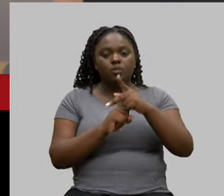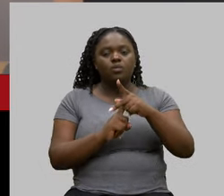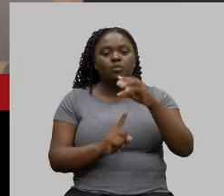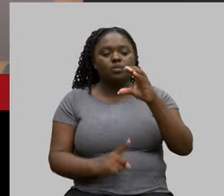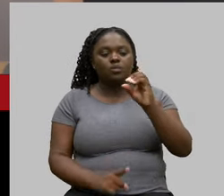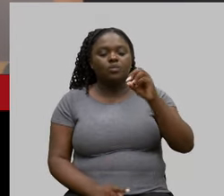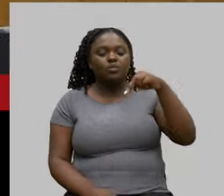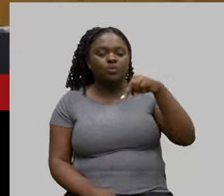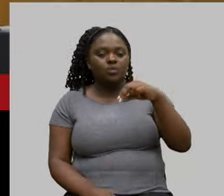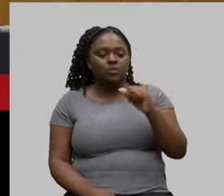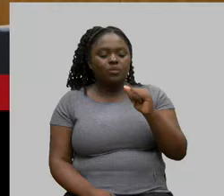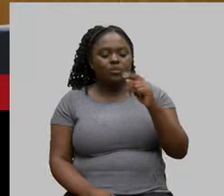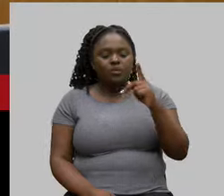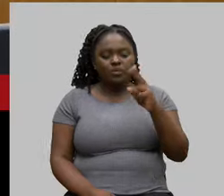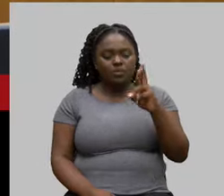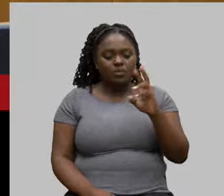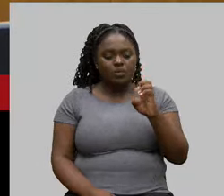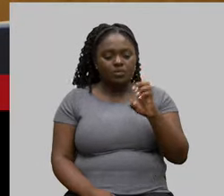Prev